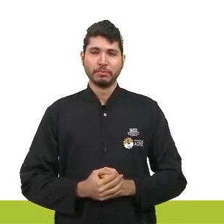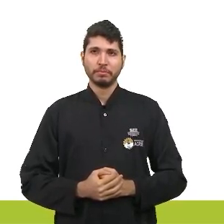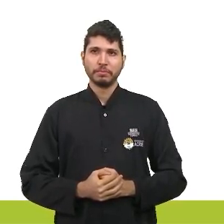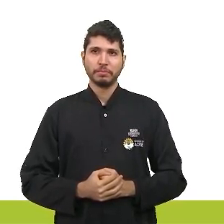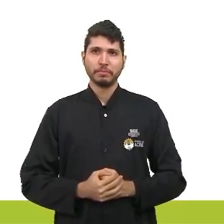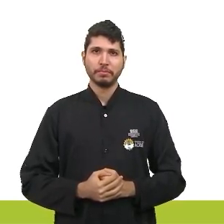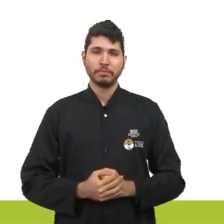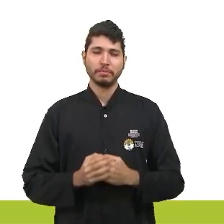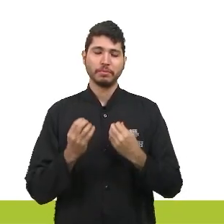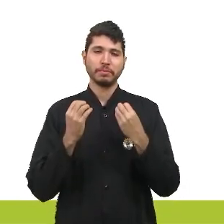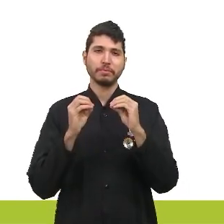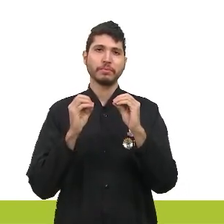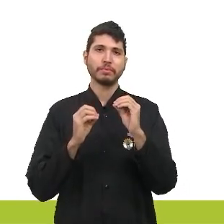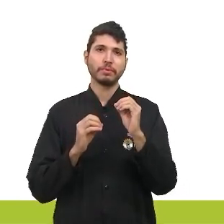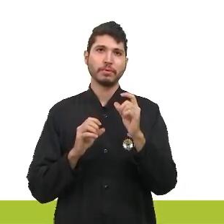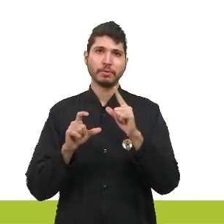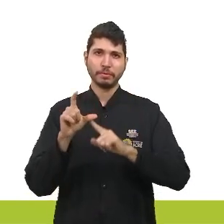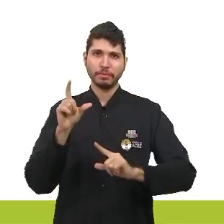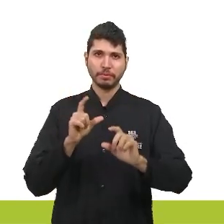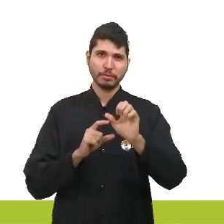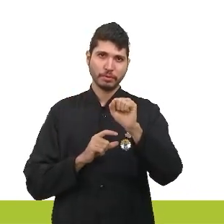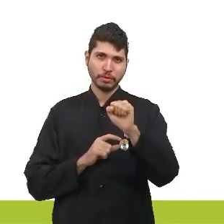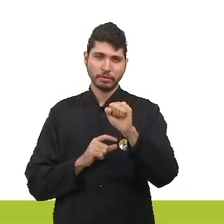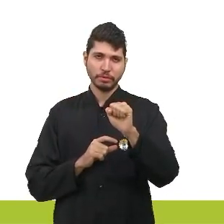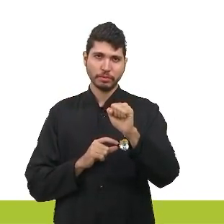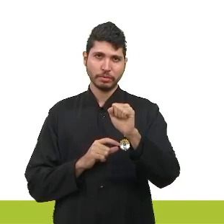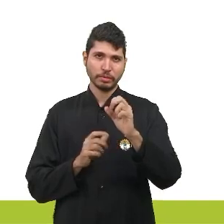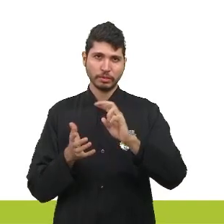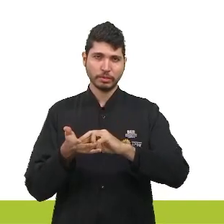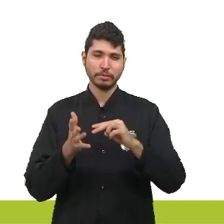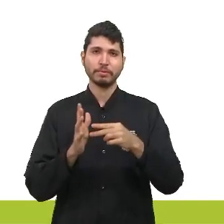apontado. Digamos que os dois sejam apontados.